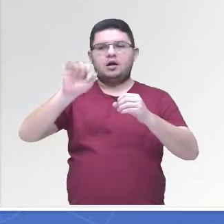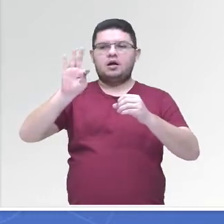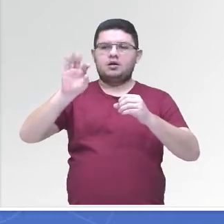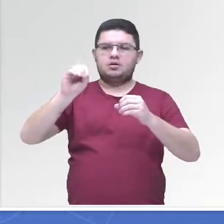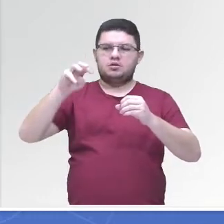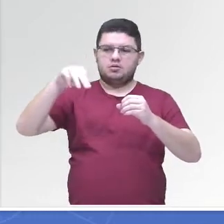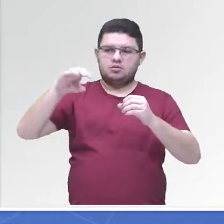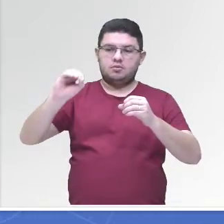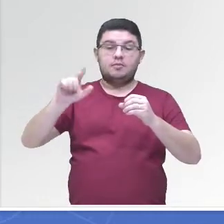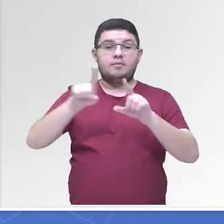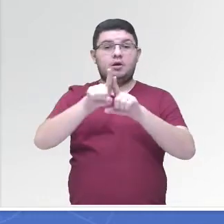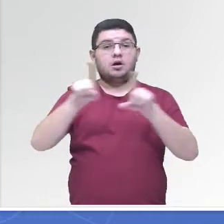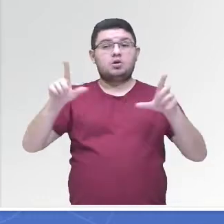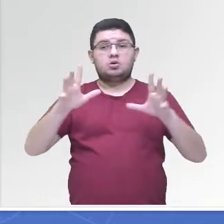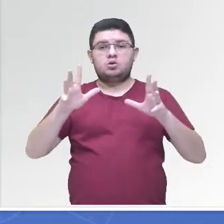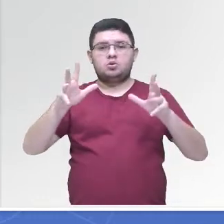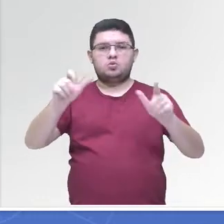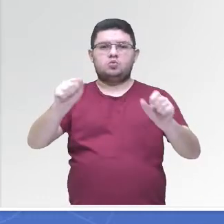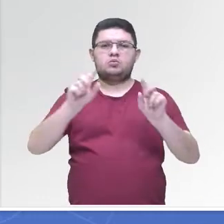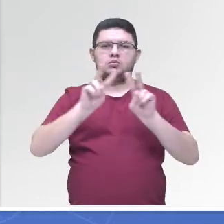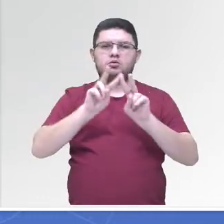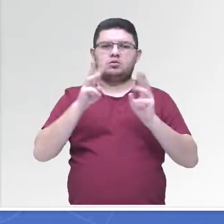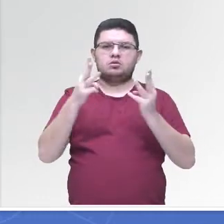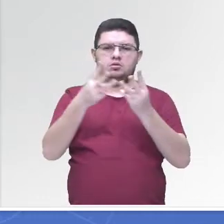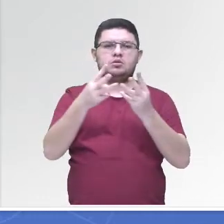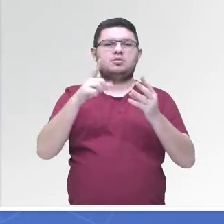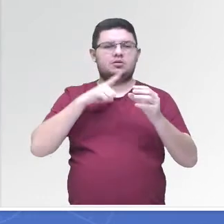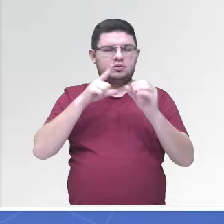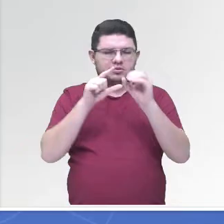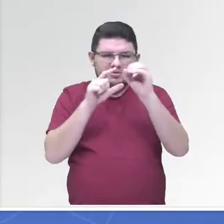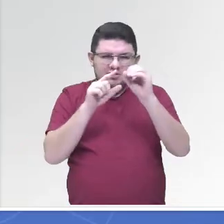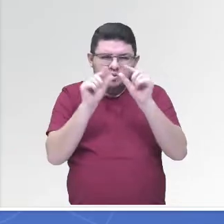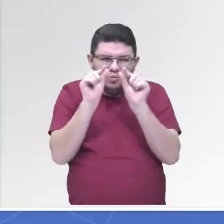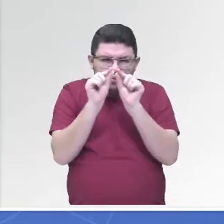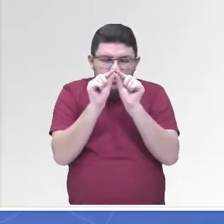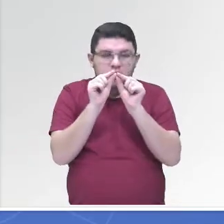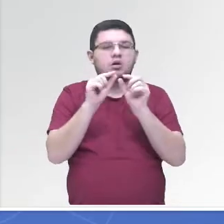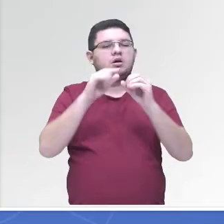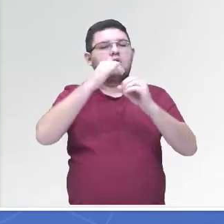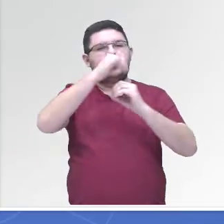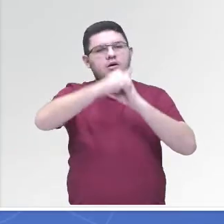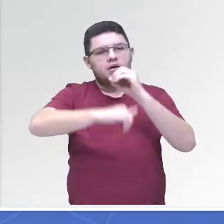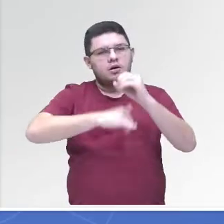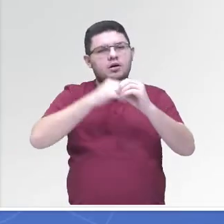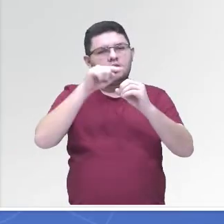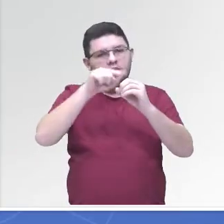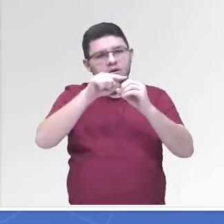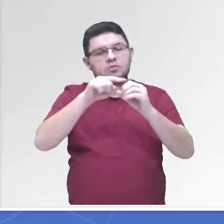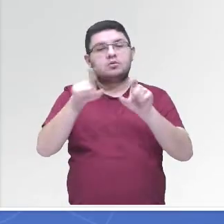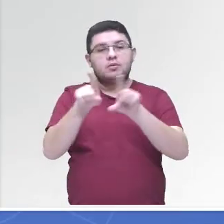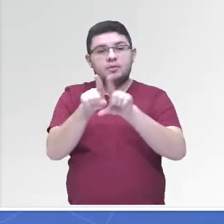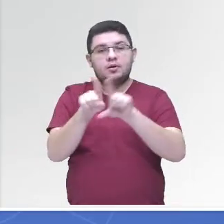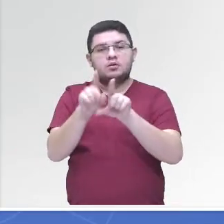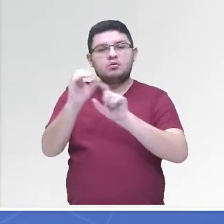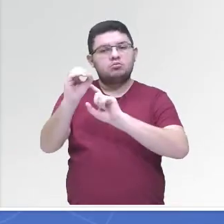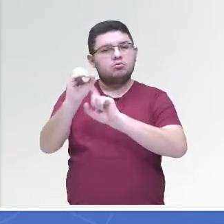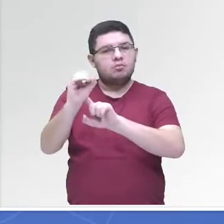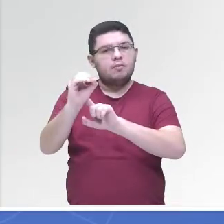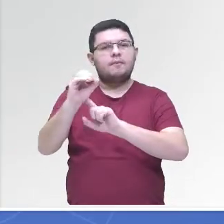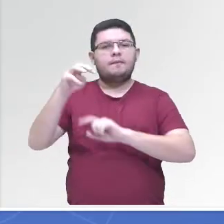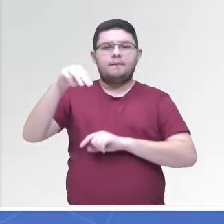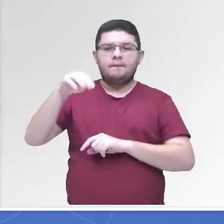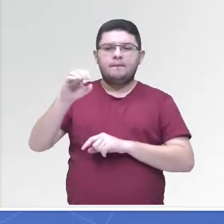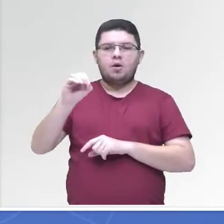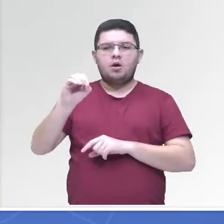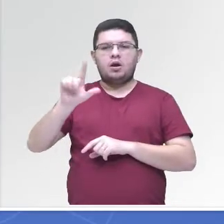que toda a matéria é constituída dessas pequenas partículas, os átomos e as moléculas, que corresponde a tudo aquilo